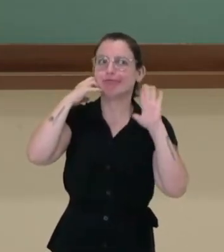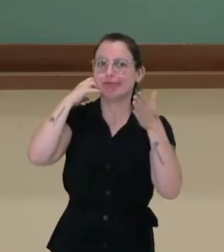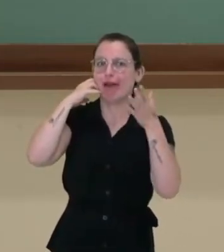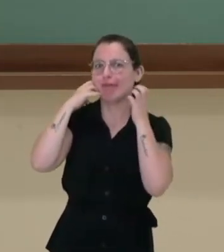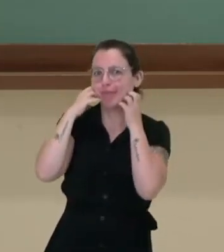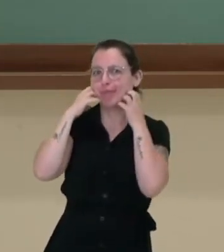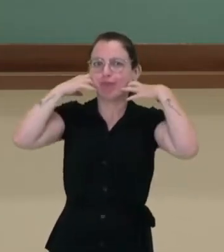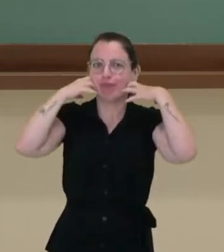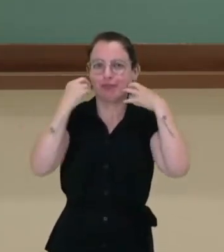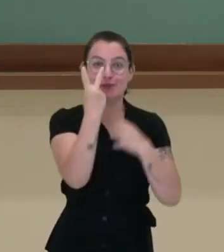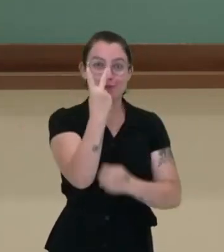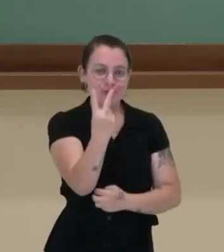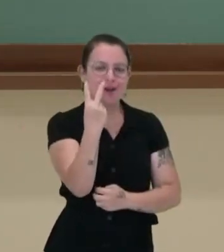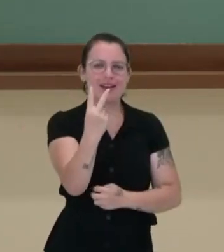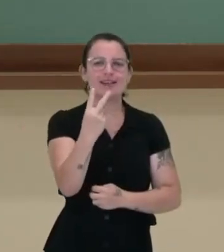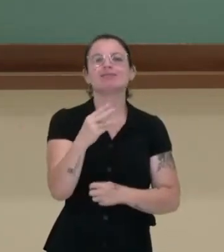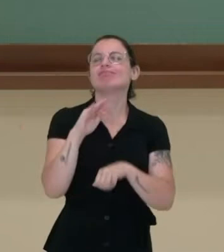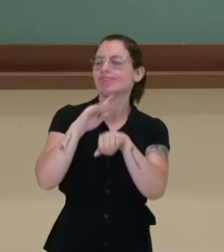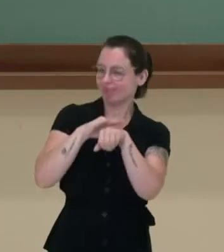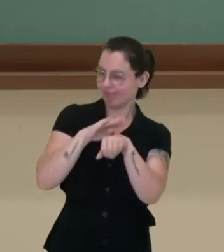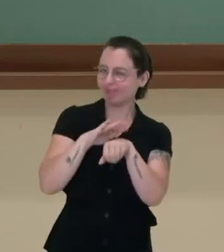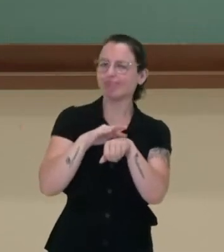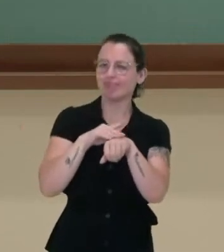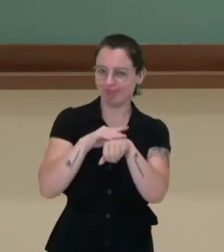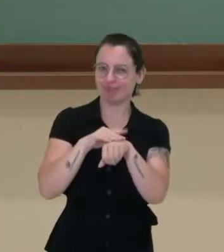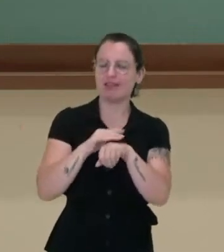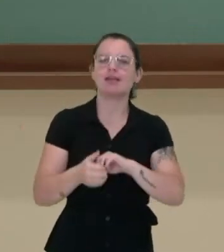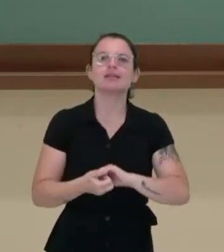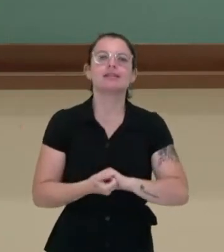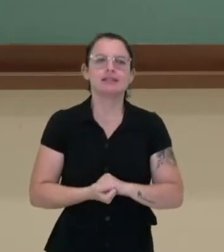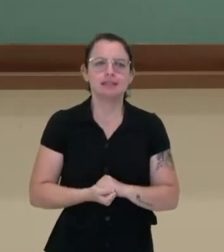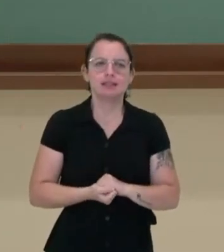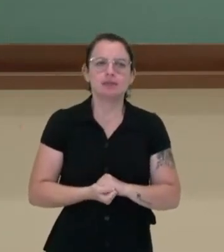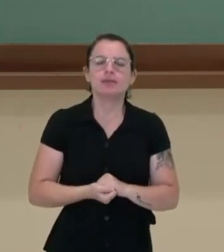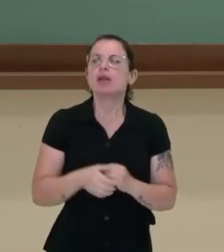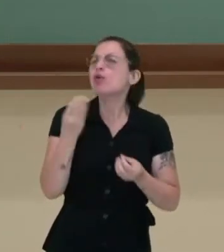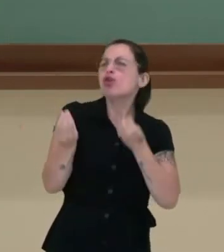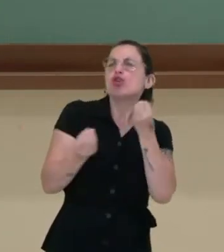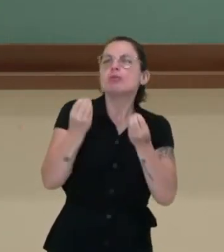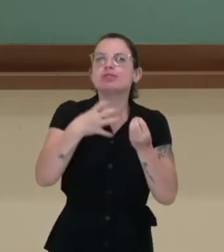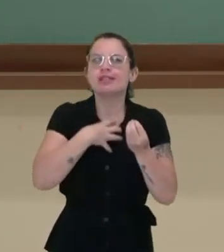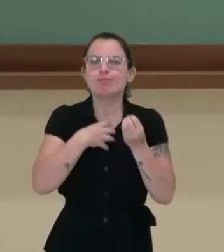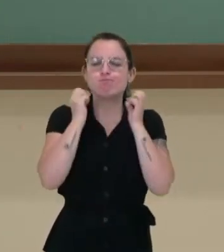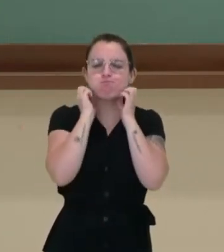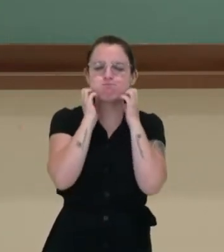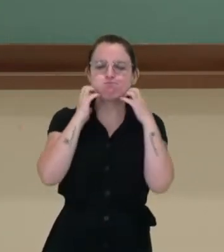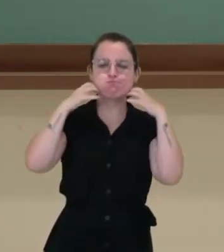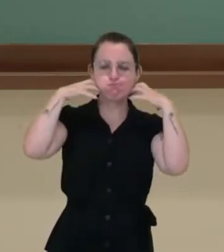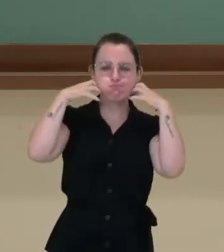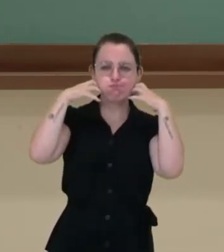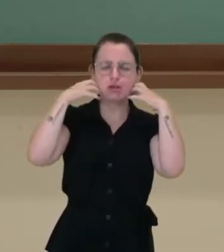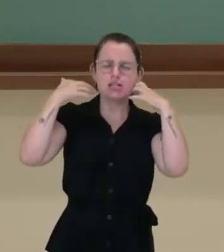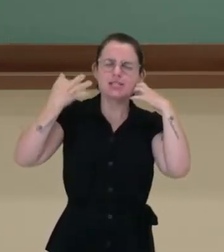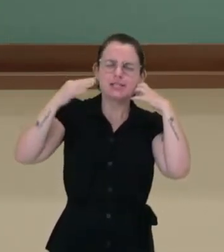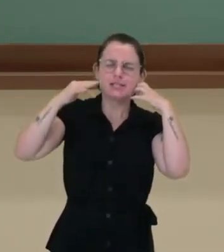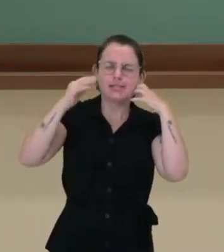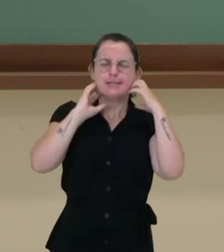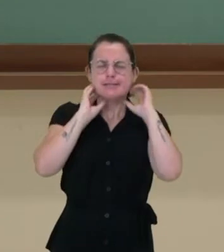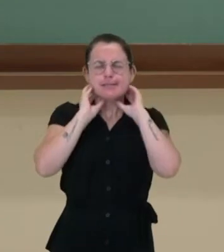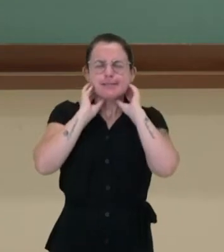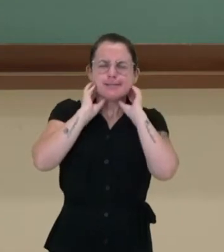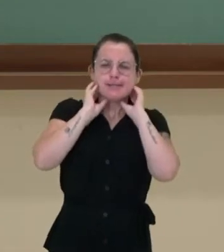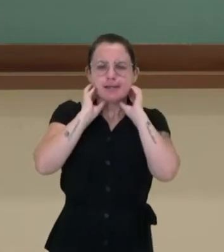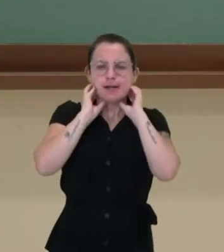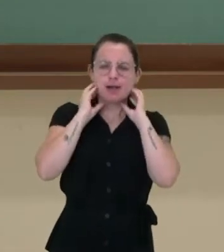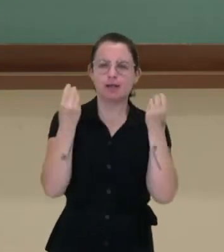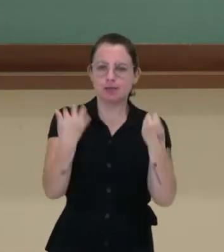ainda. Doeu, hein? Então, quais são os sintomas? Inchaço e dor nas glândulas